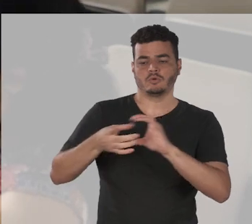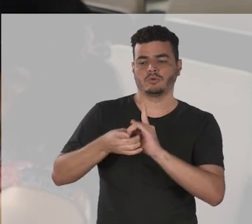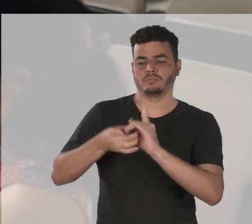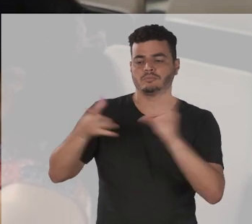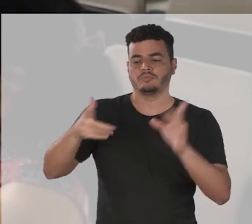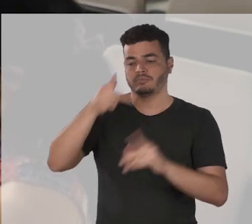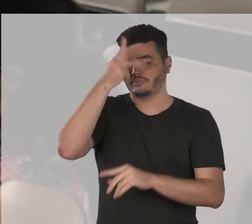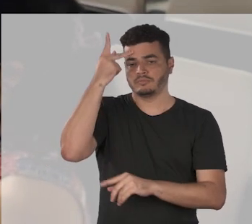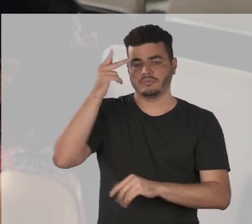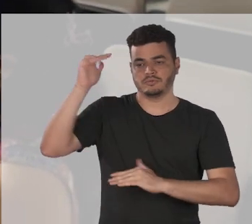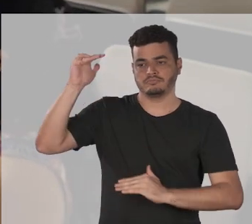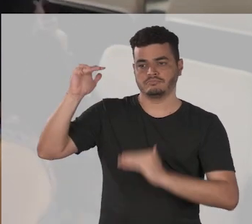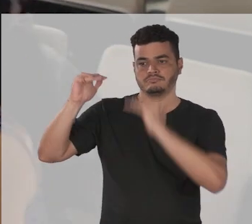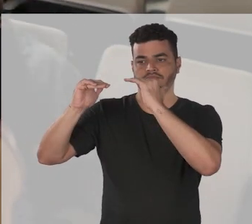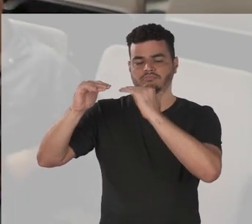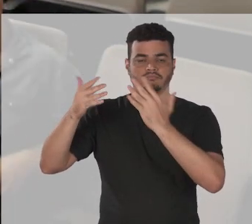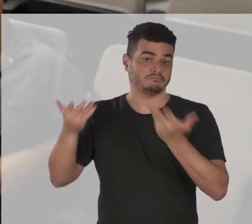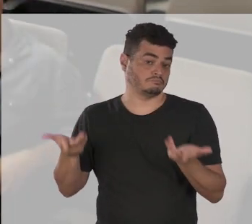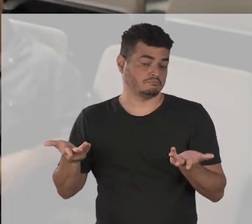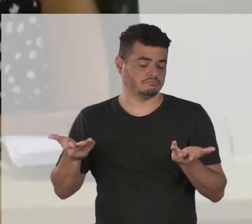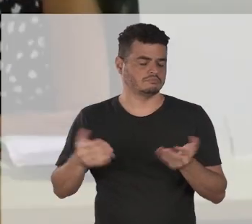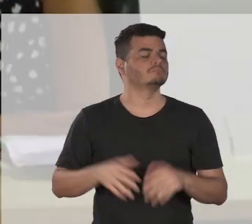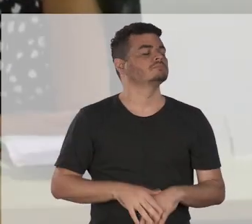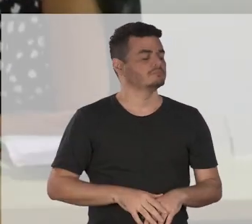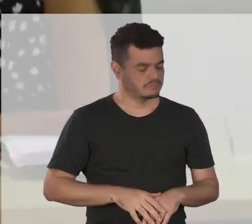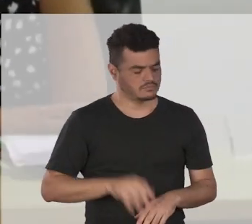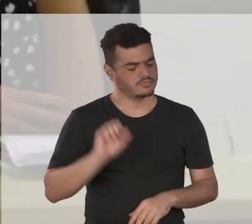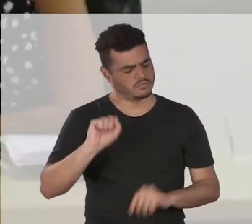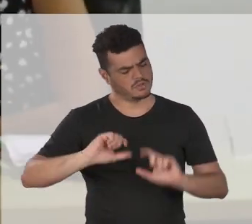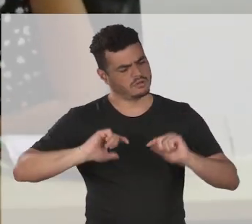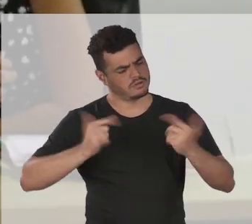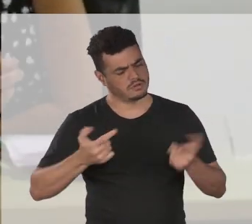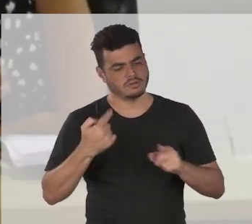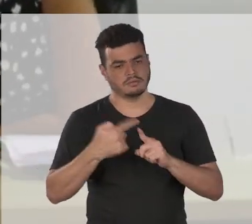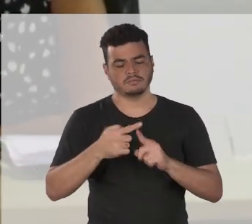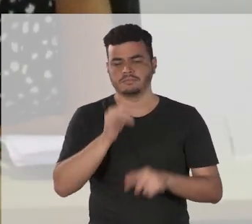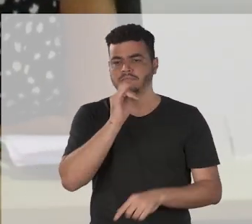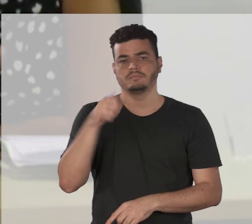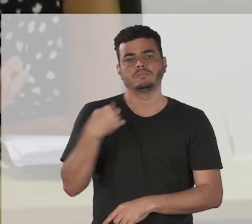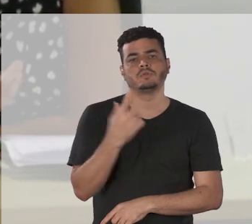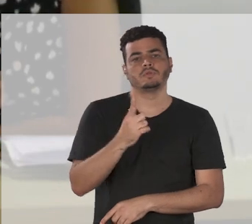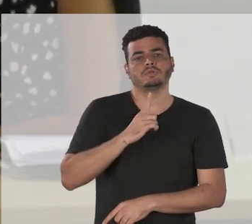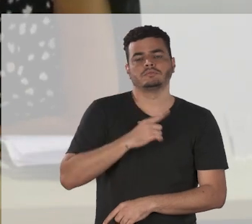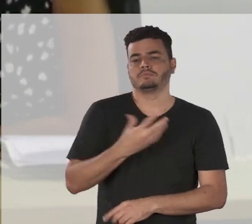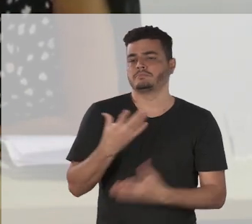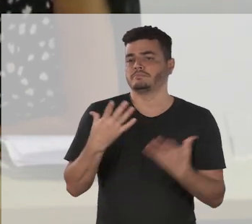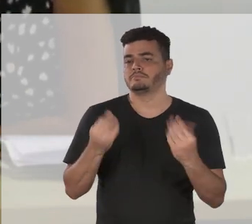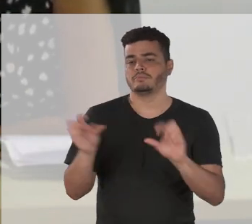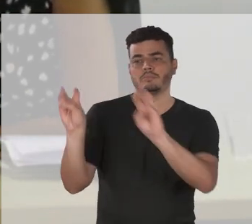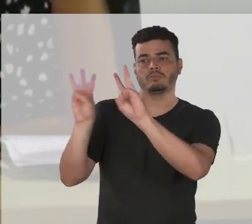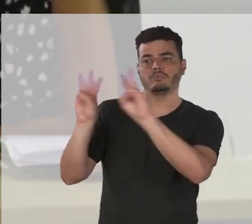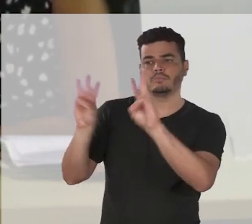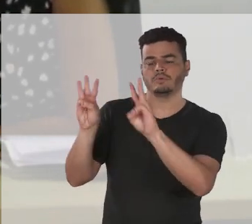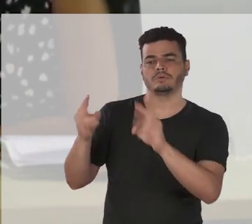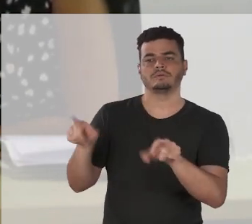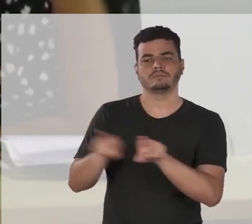acesso à literatura. Sim, totalmente. Porque, digamos que tem sites